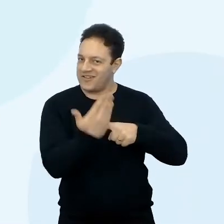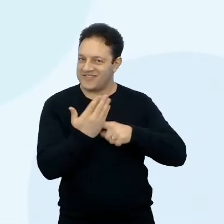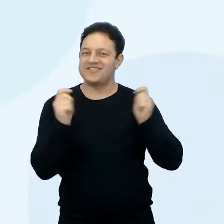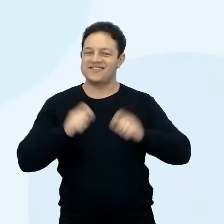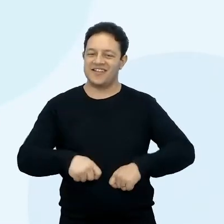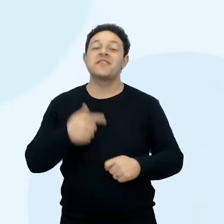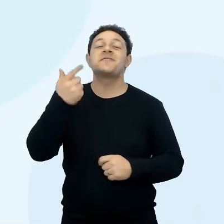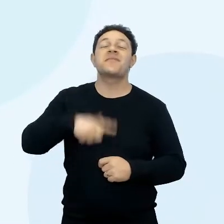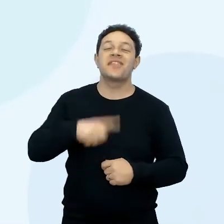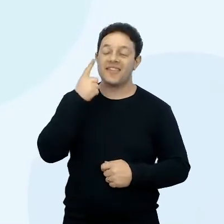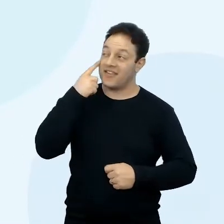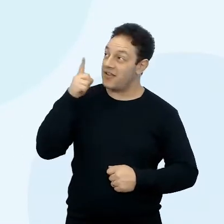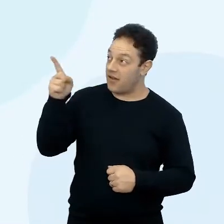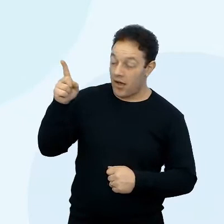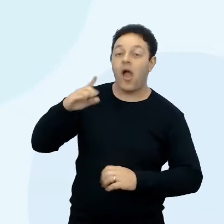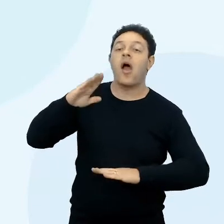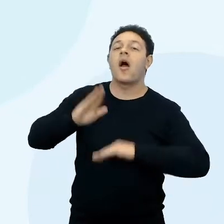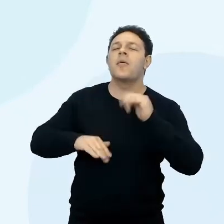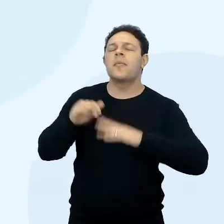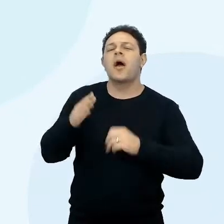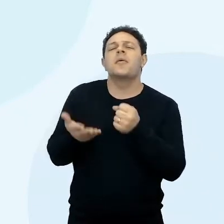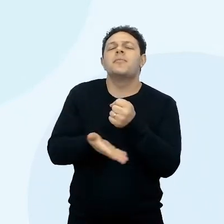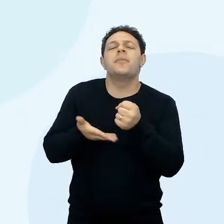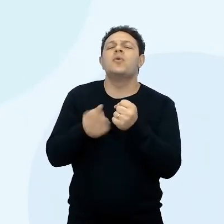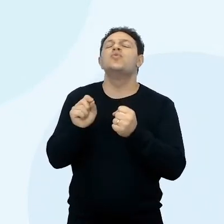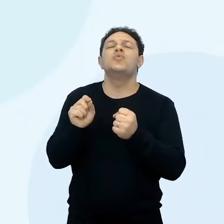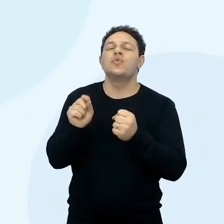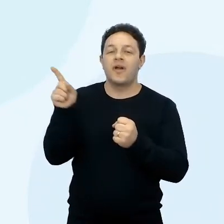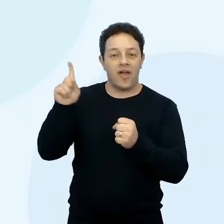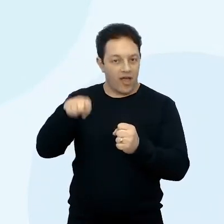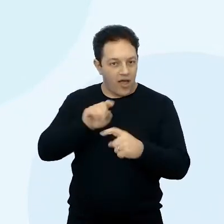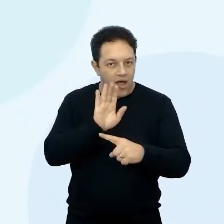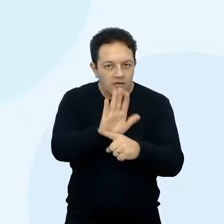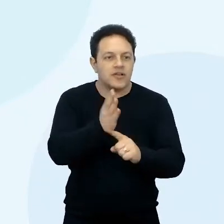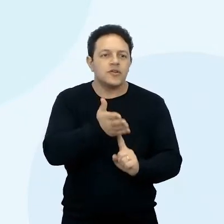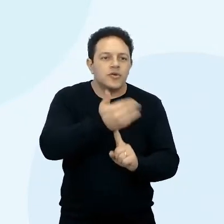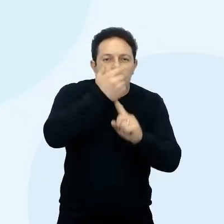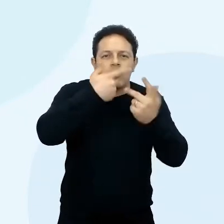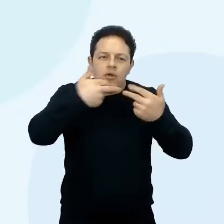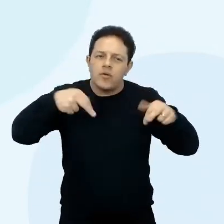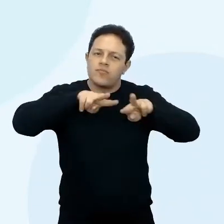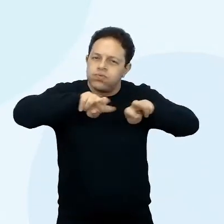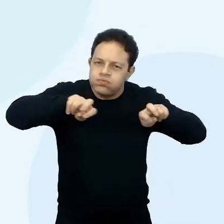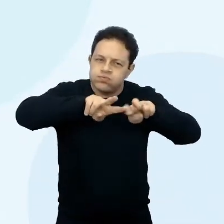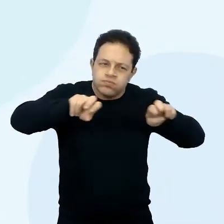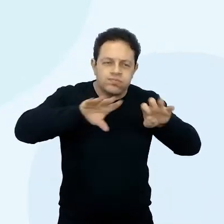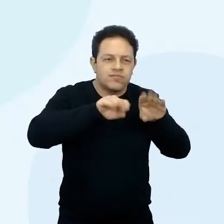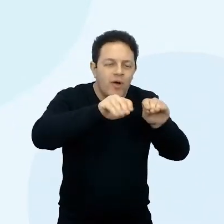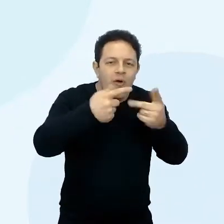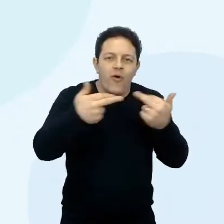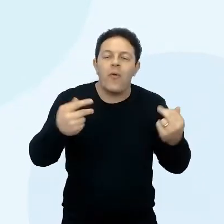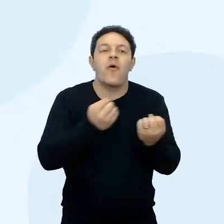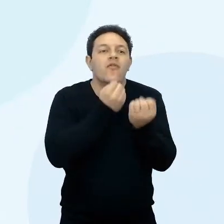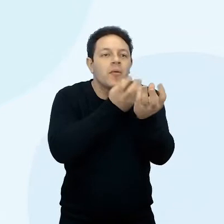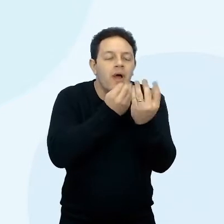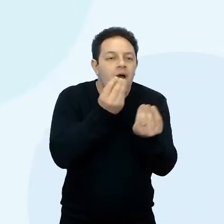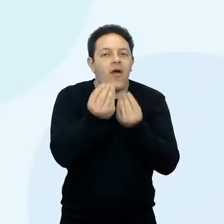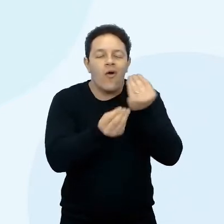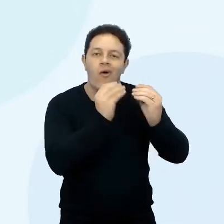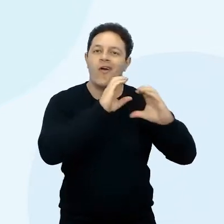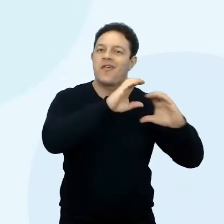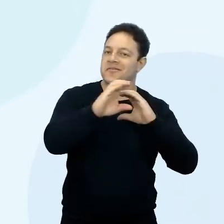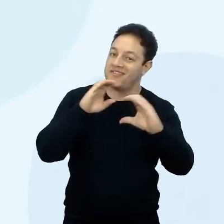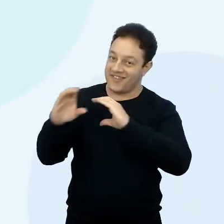E nós temos também a habilidade básica, explorar tecnologias digitais da informação e da